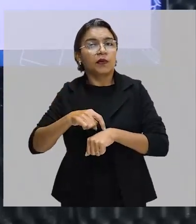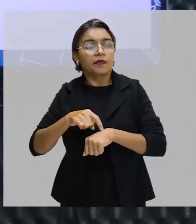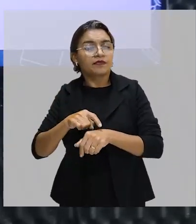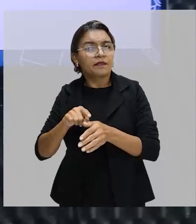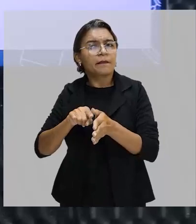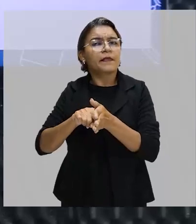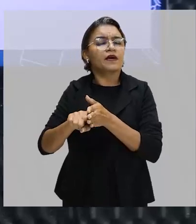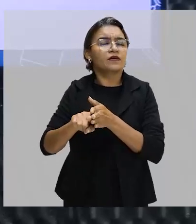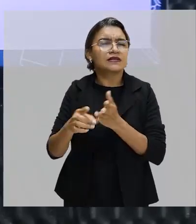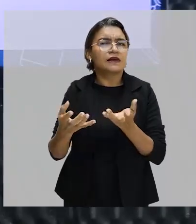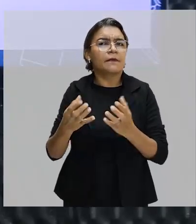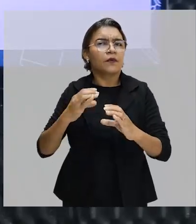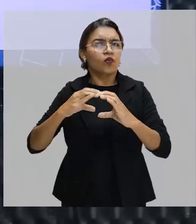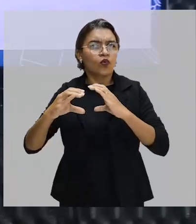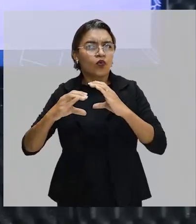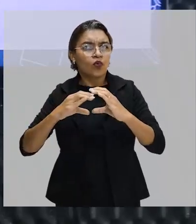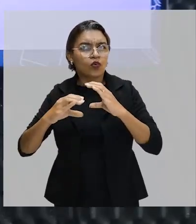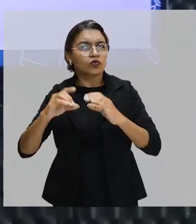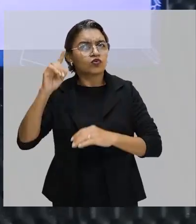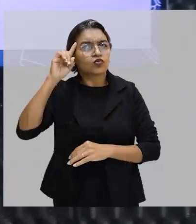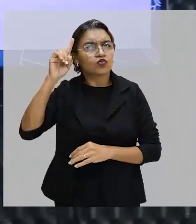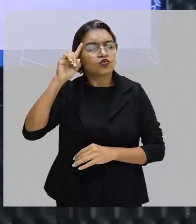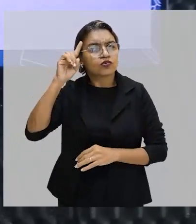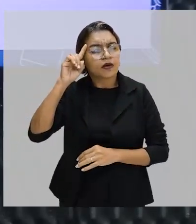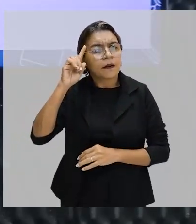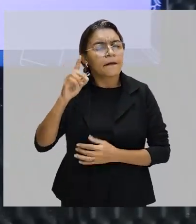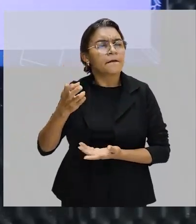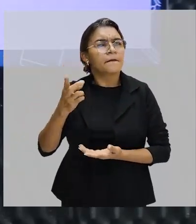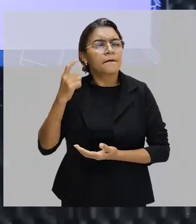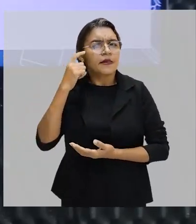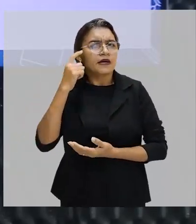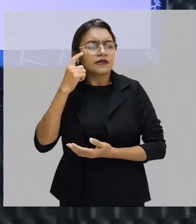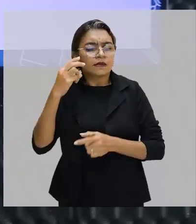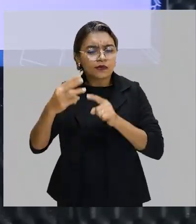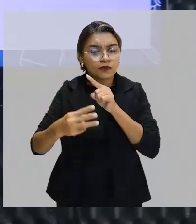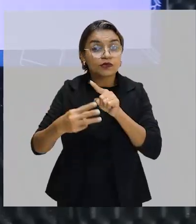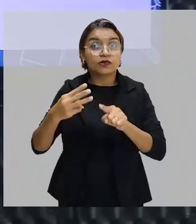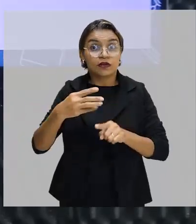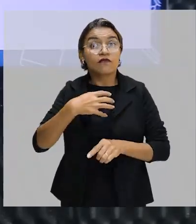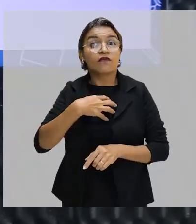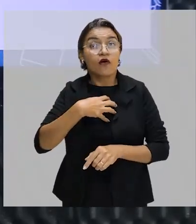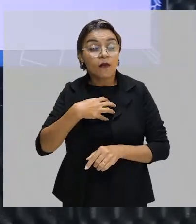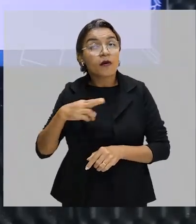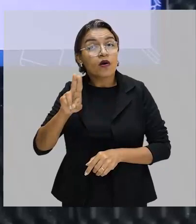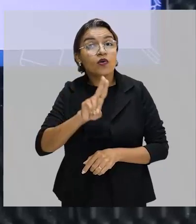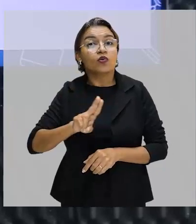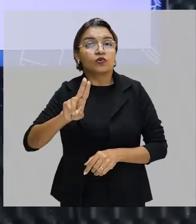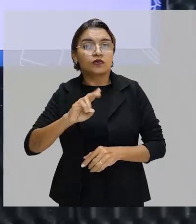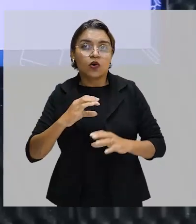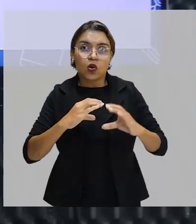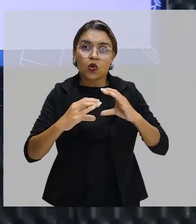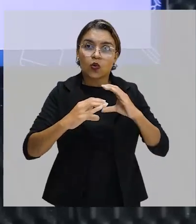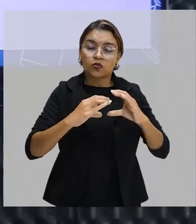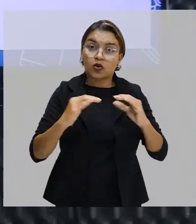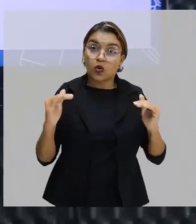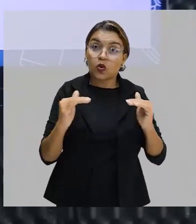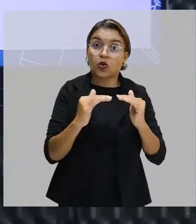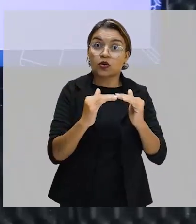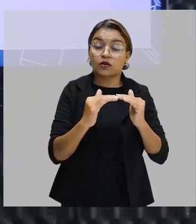quando nós pensamos numa comunicação cotidiana, normalmente nós seguimos esses três princípios. Ou você se comunica